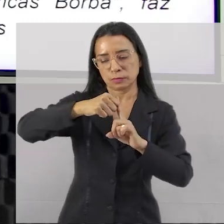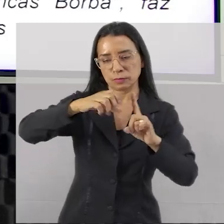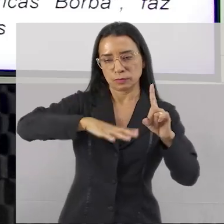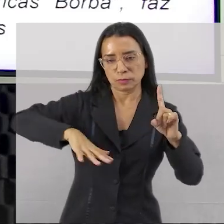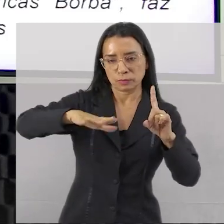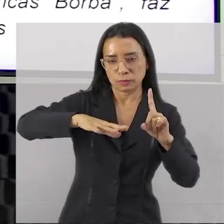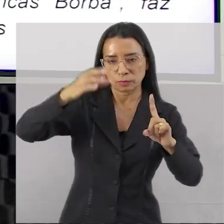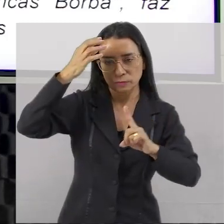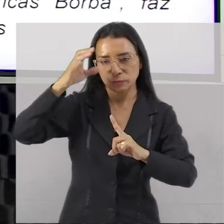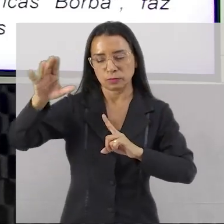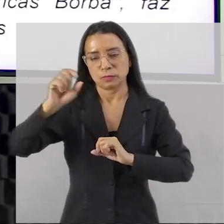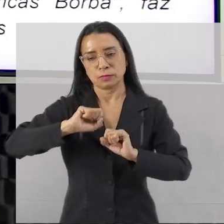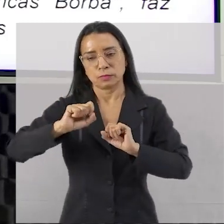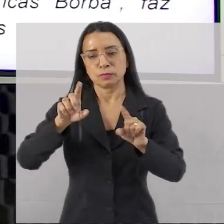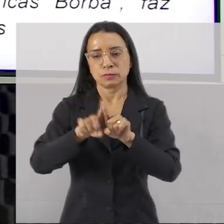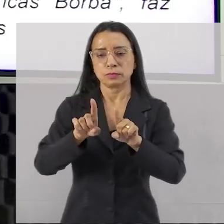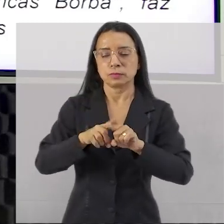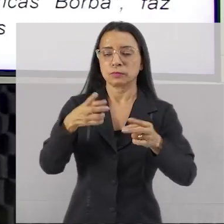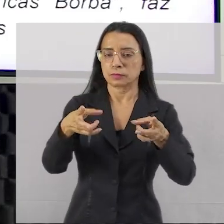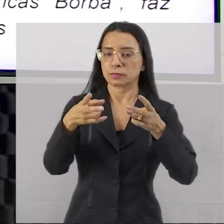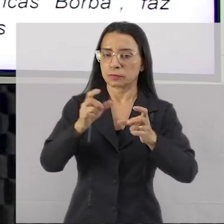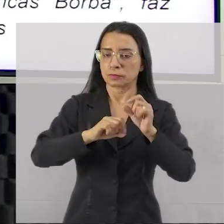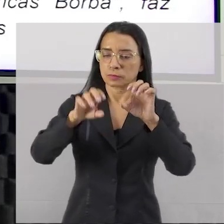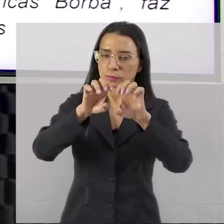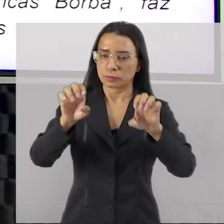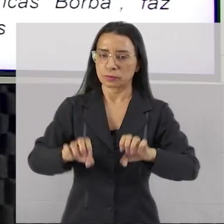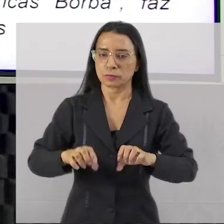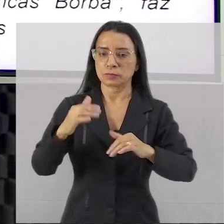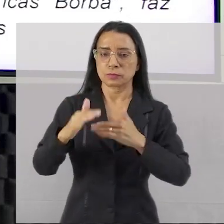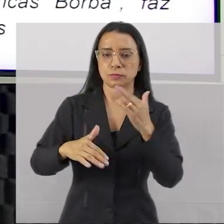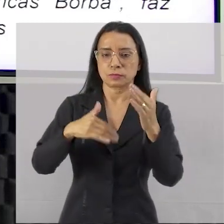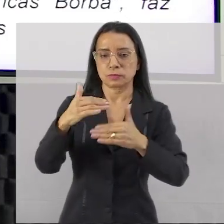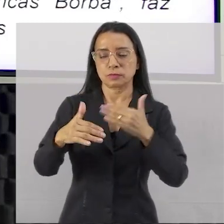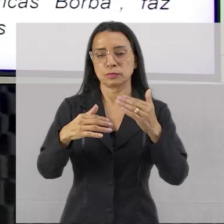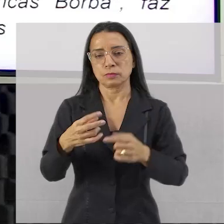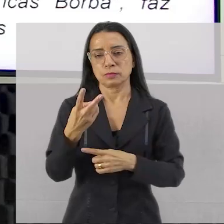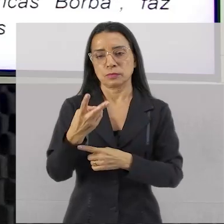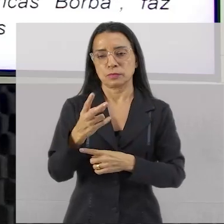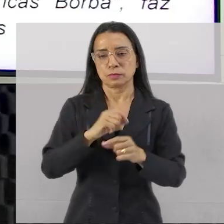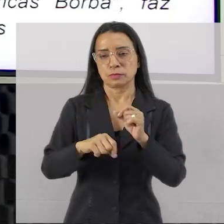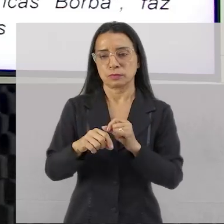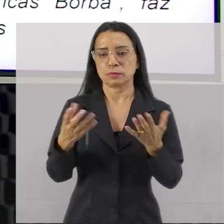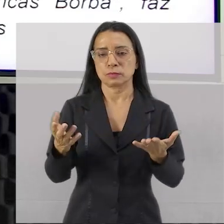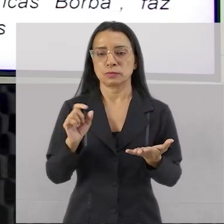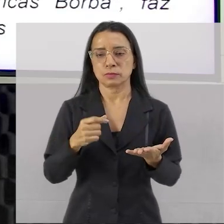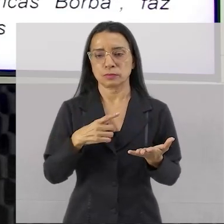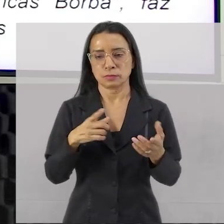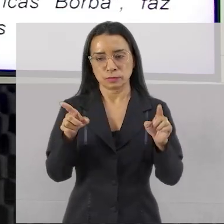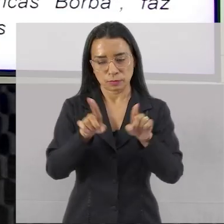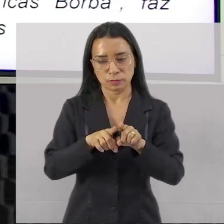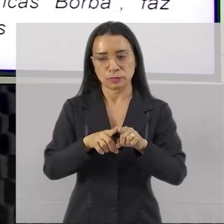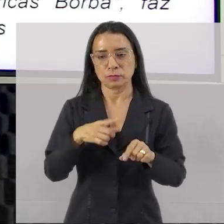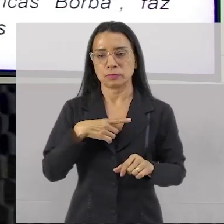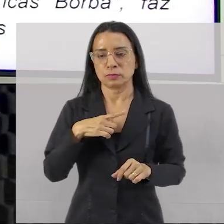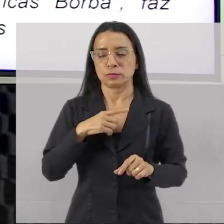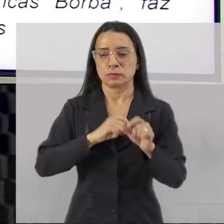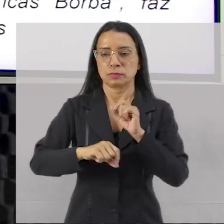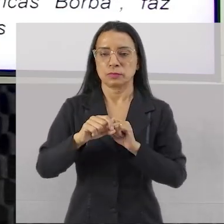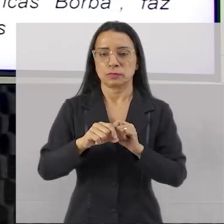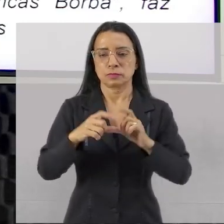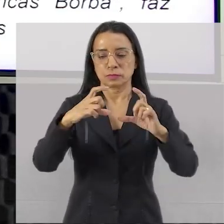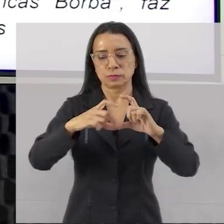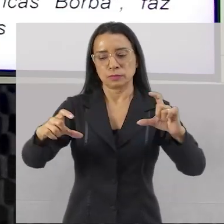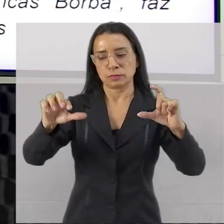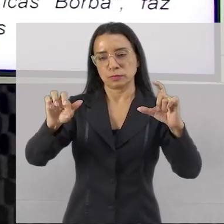essa estrutura também no desenvolvimento 2. Eu já estou logo te adiantando, viu? No desenvolvimento 2, a gente também vai ter tópico